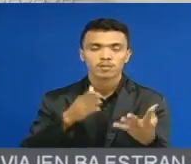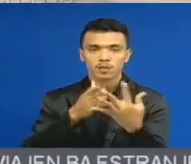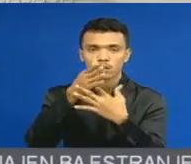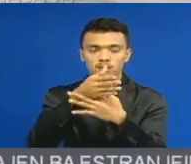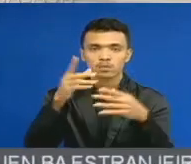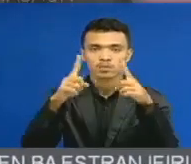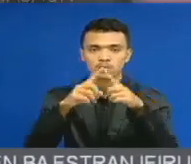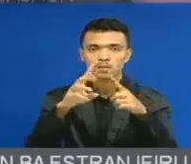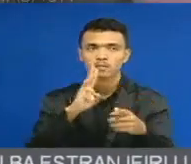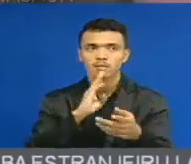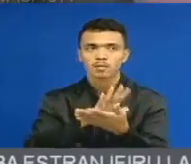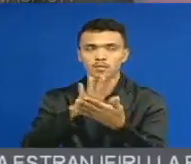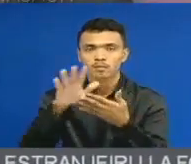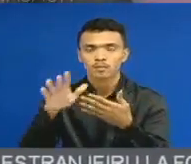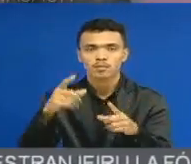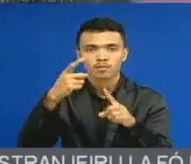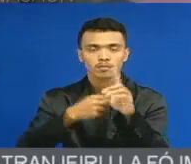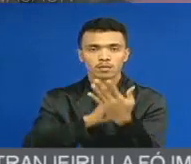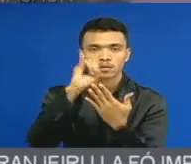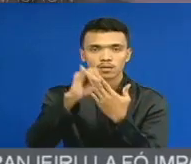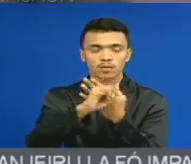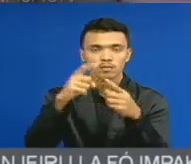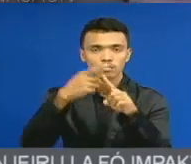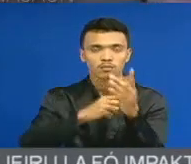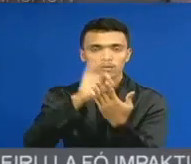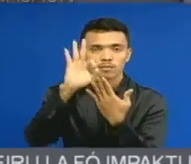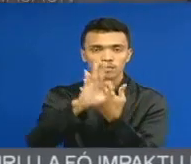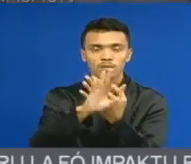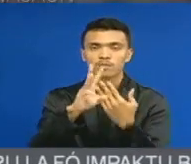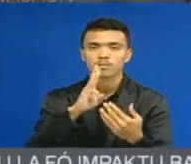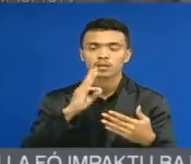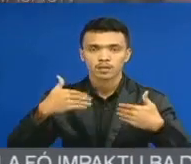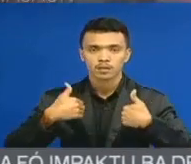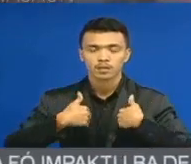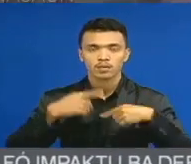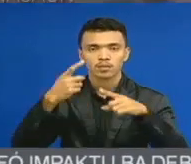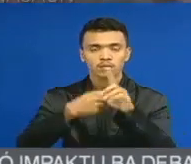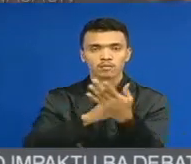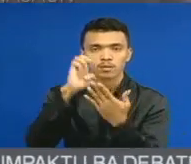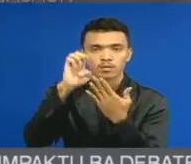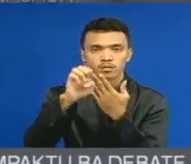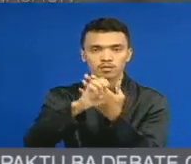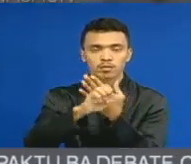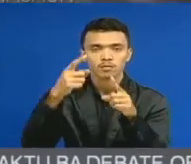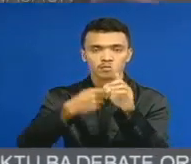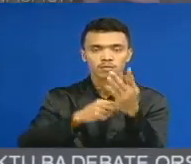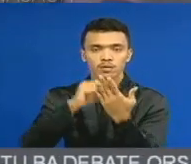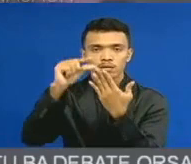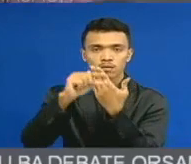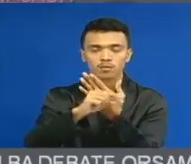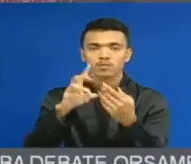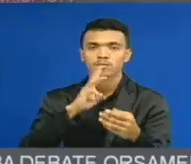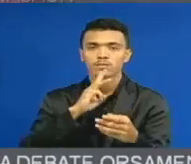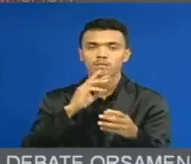ba bemos. Janeiro, fevereiro, sira be iha, ma fa ba fali be julho, be agosto, sane be marauna,